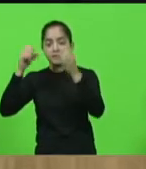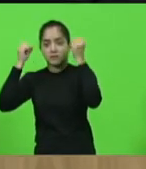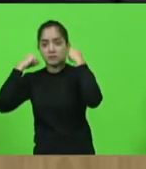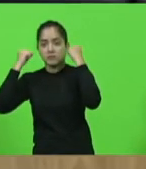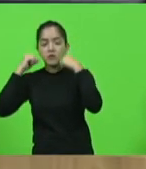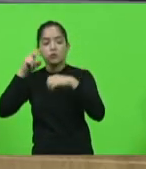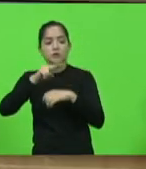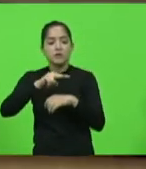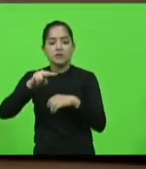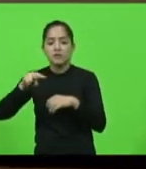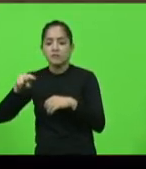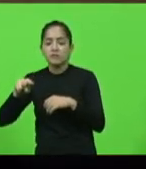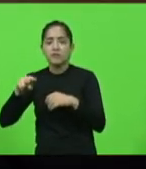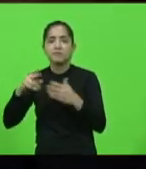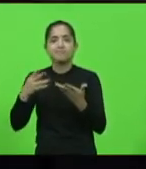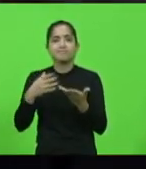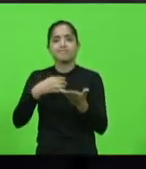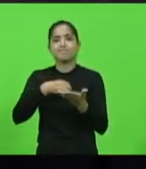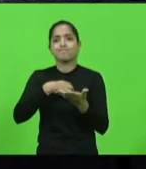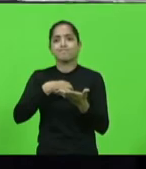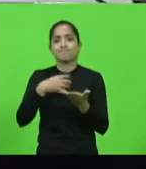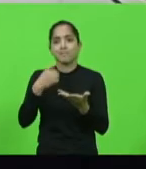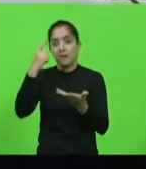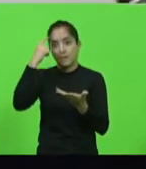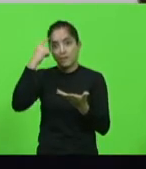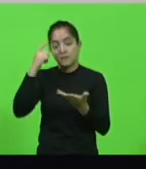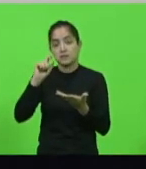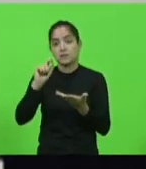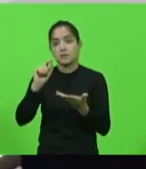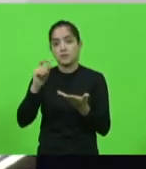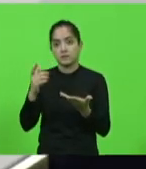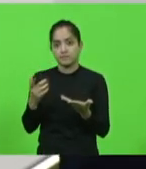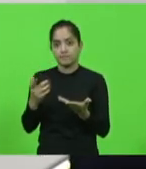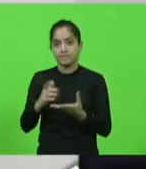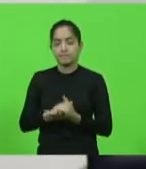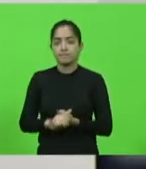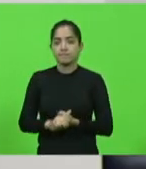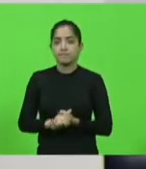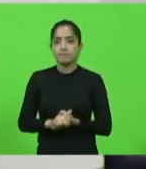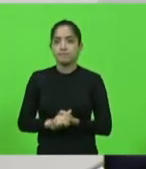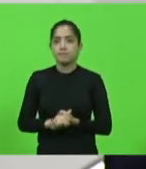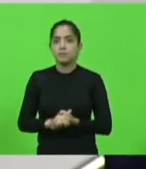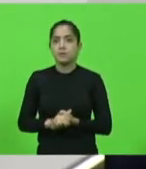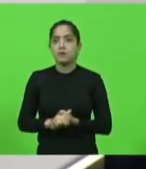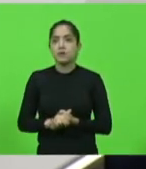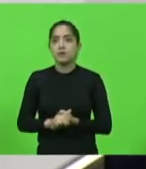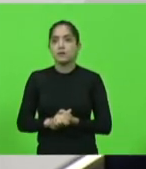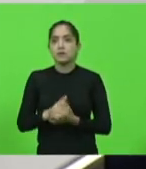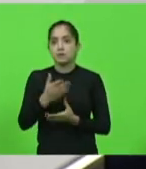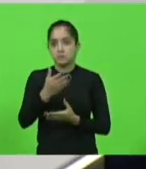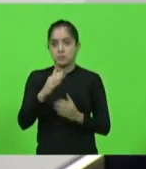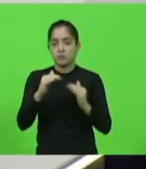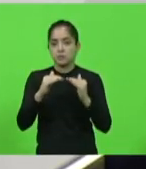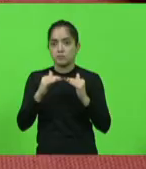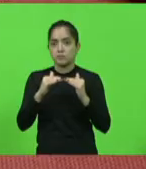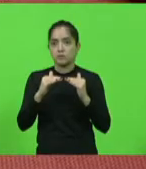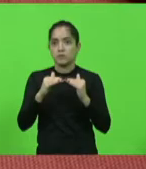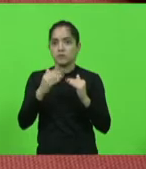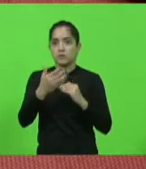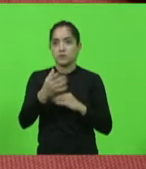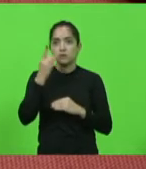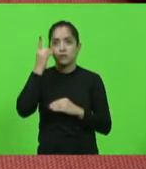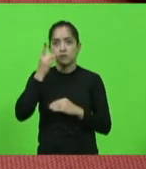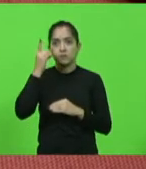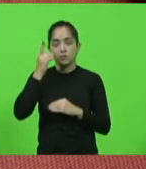Catarina pelas nossas rodovias? Ouça a deputada Marlene Fenck. Só para corroborar também, né, o deputado